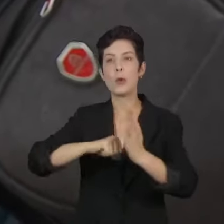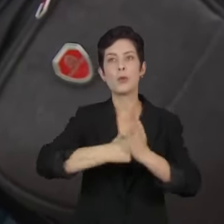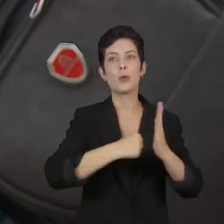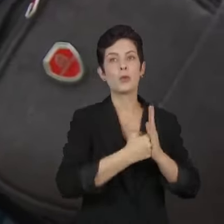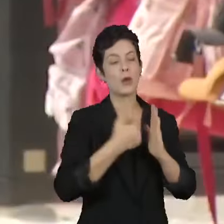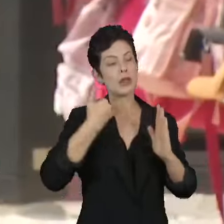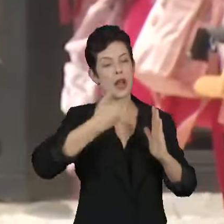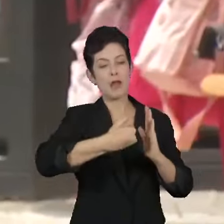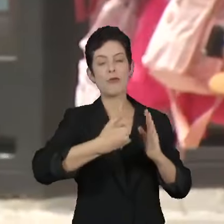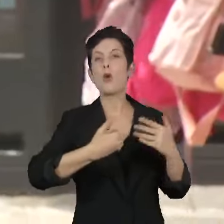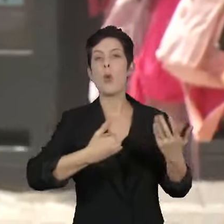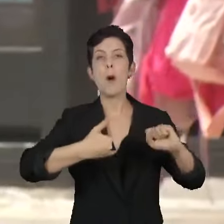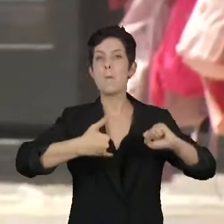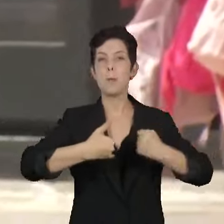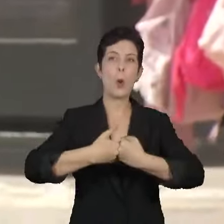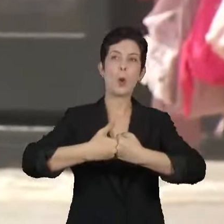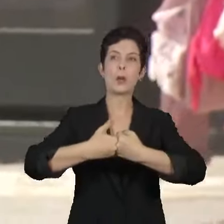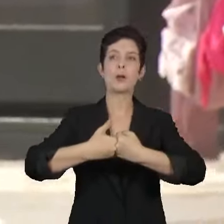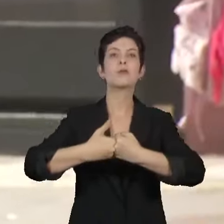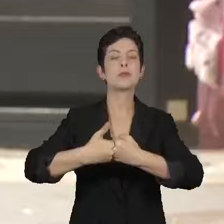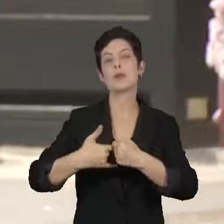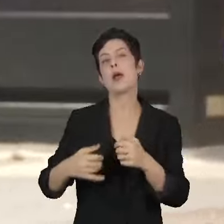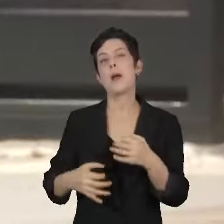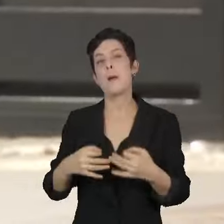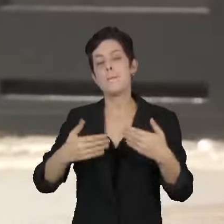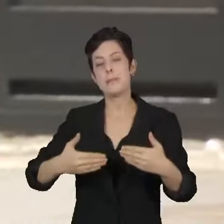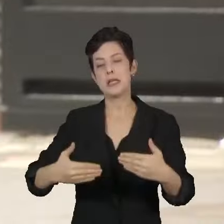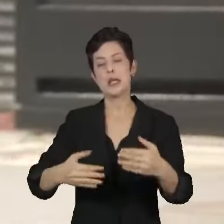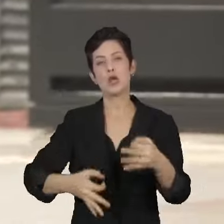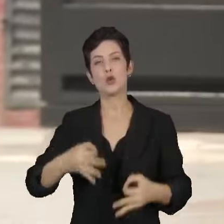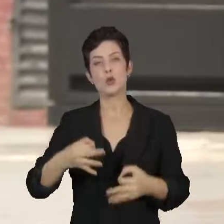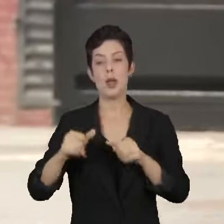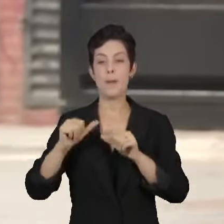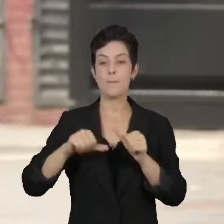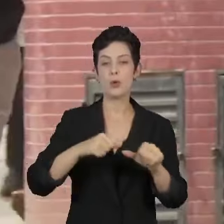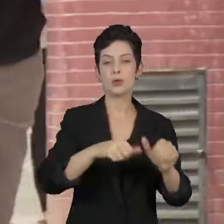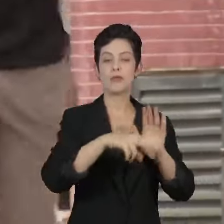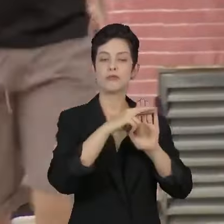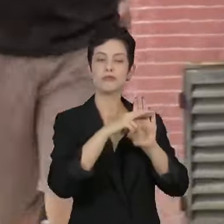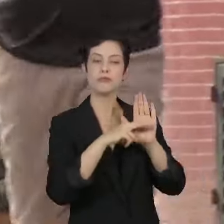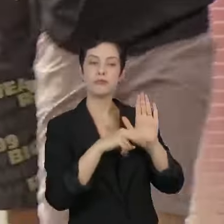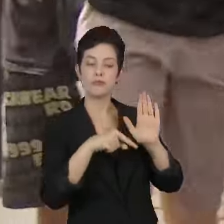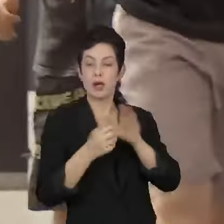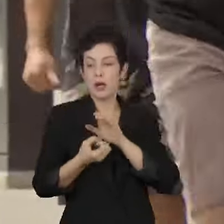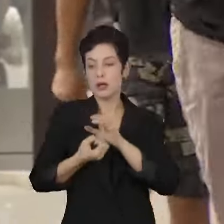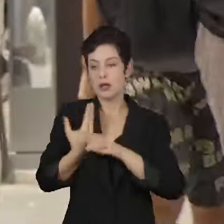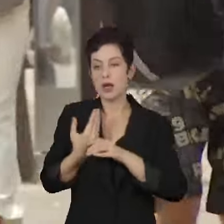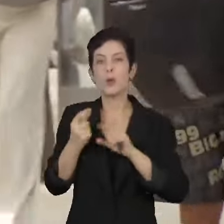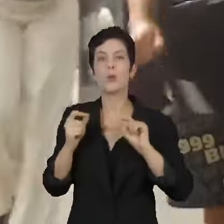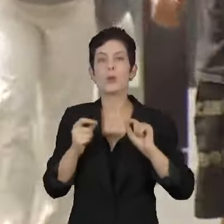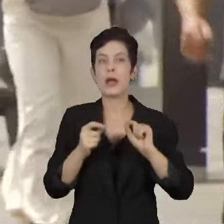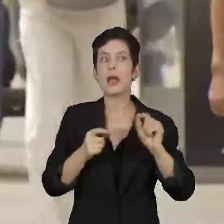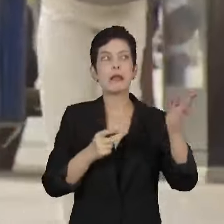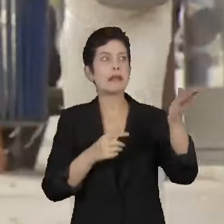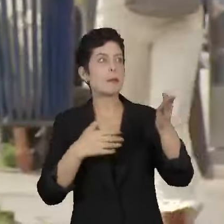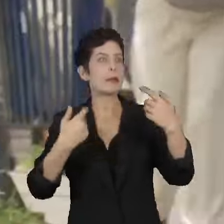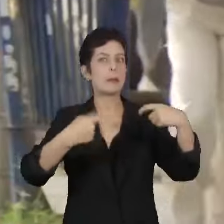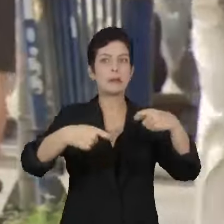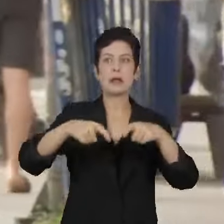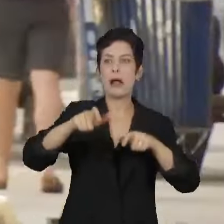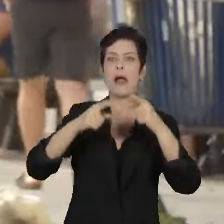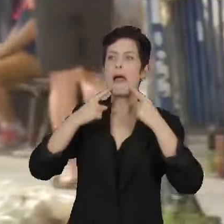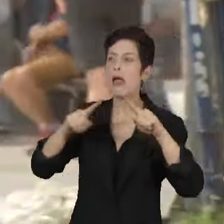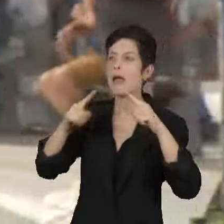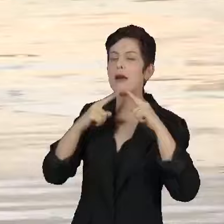no telefone. Segundo o Ministério da Justiça, as mudanças foram implementadas a partir de demandas de usuários